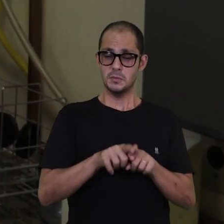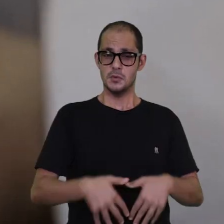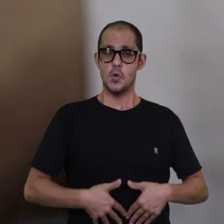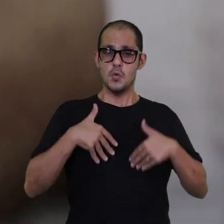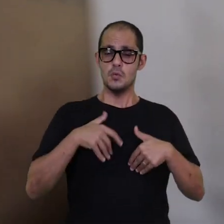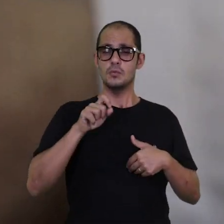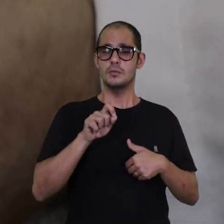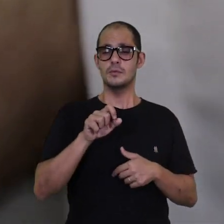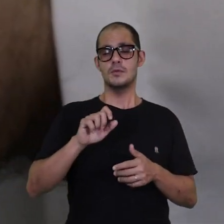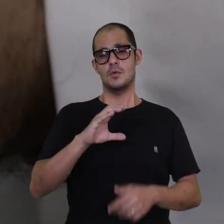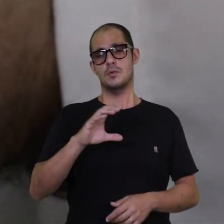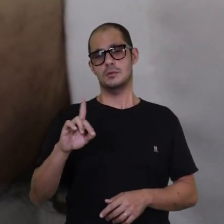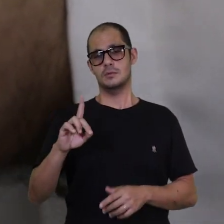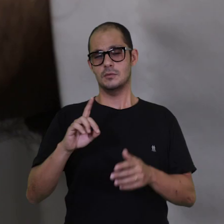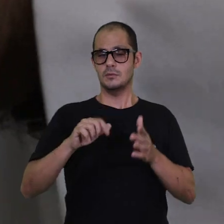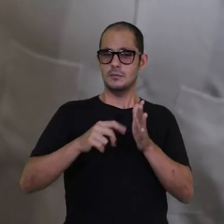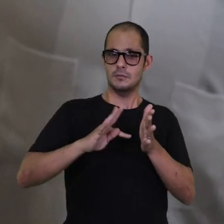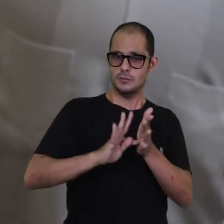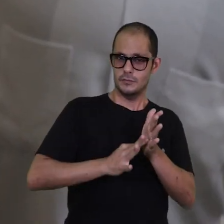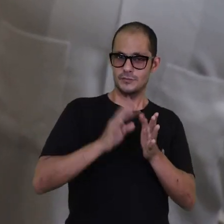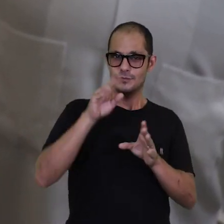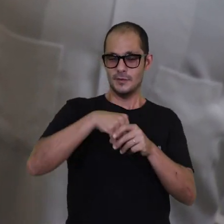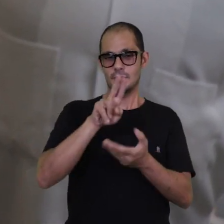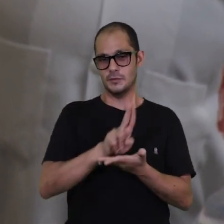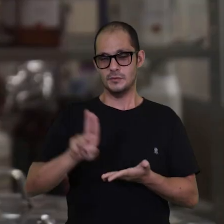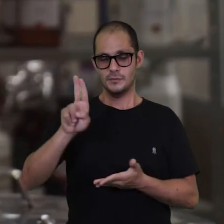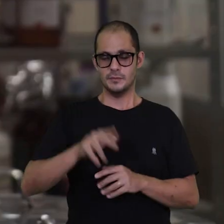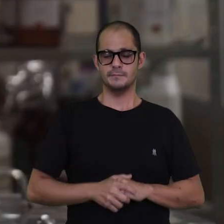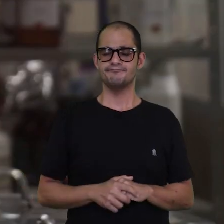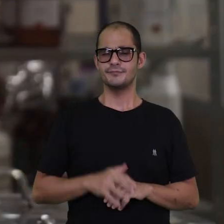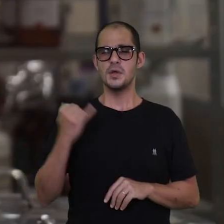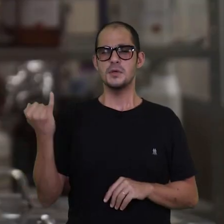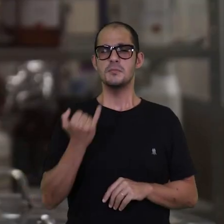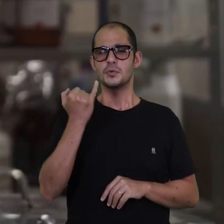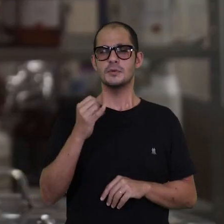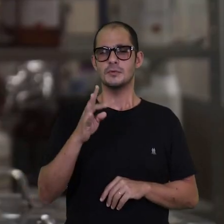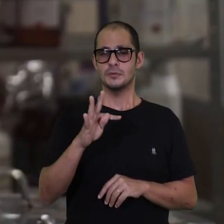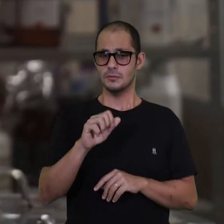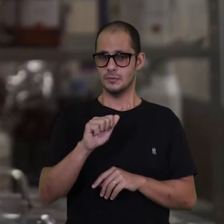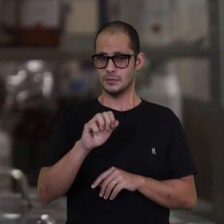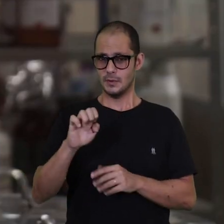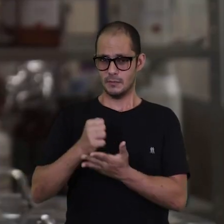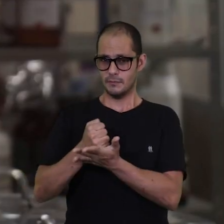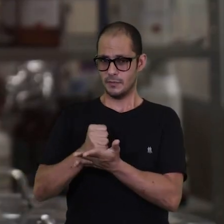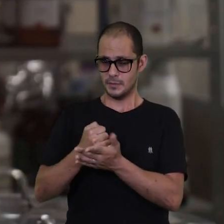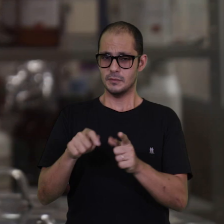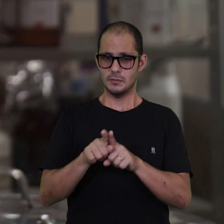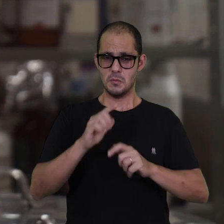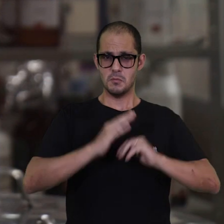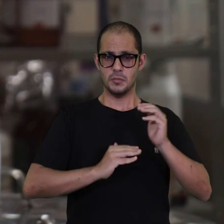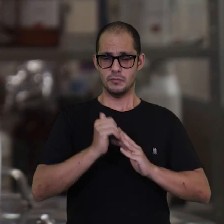também de ser coordenador do Instituto FIJUFRA dentro da universidade. Eu acho que a importância do técnico de farmácia e do farmacêutico é uma função